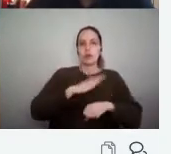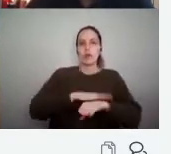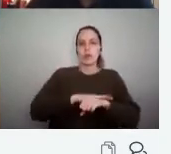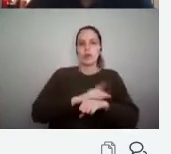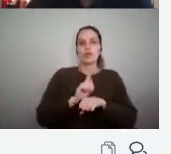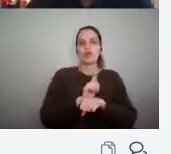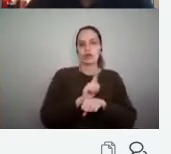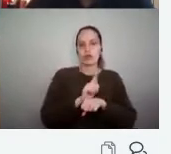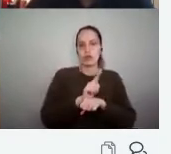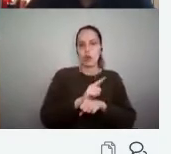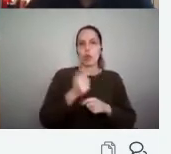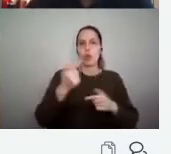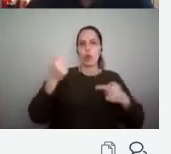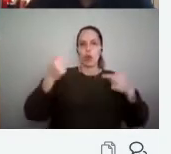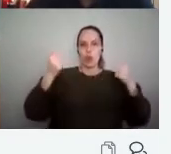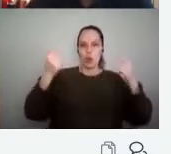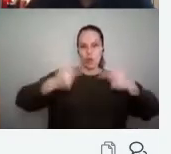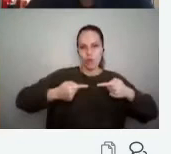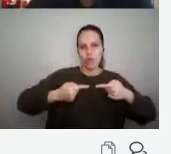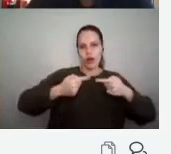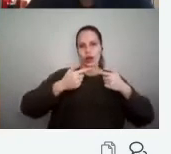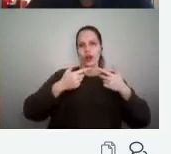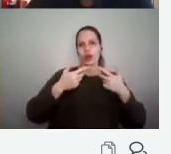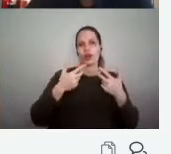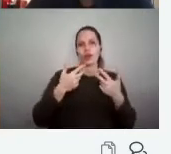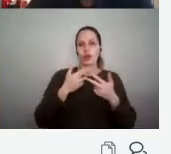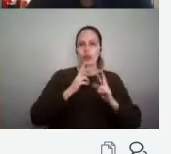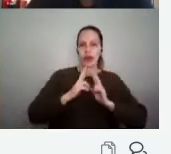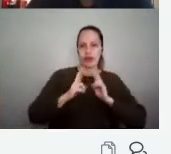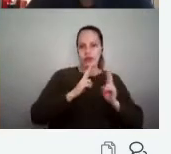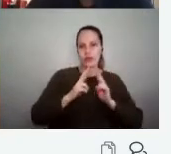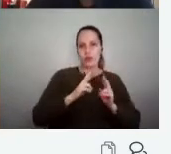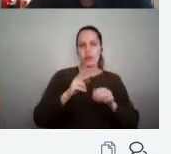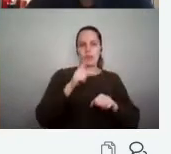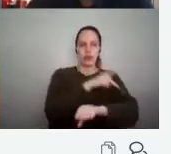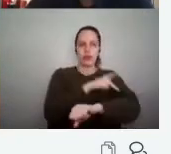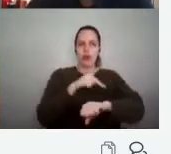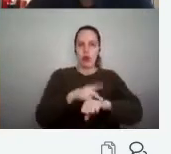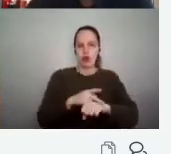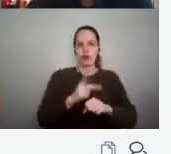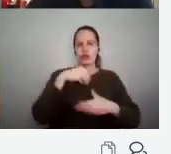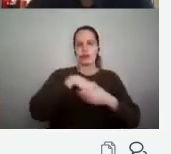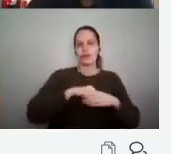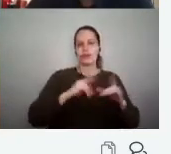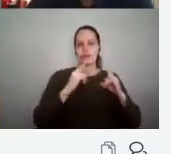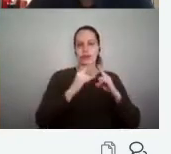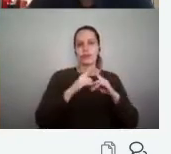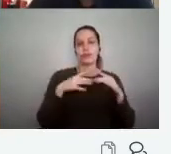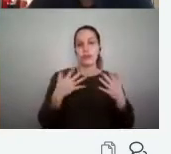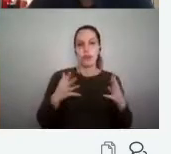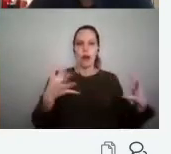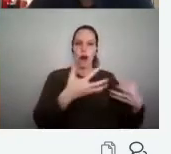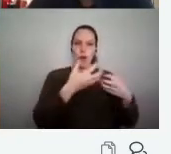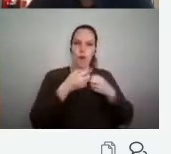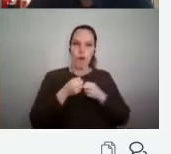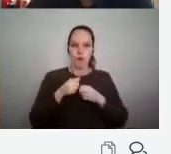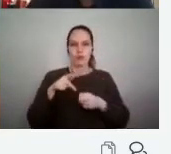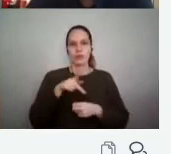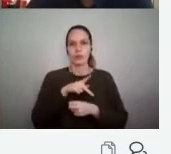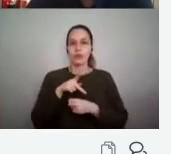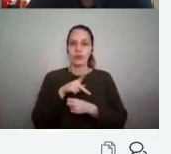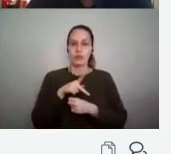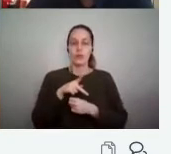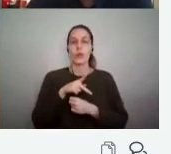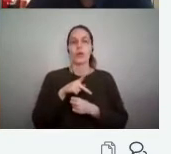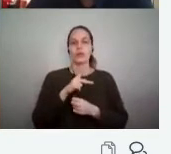conflitos, nas relações pedagógicas e institucionais. Então, a COAD visa o acolhimento dos docentes e busca, então, para